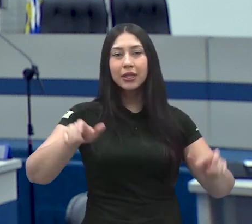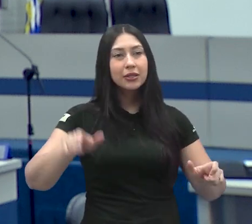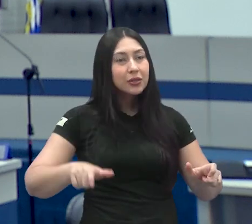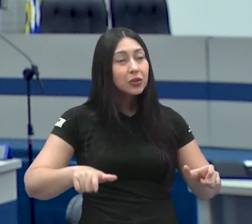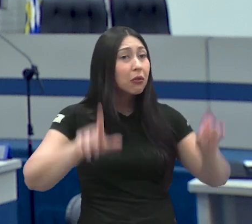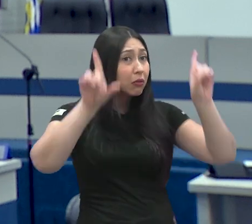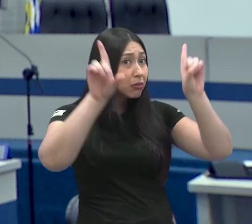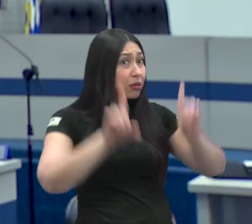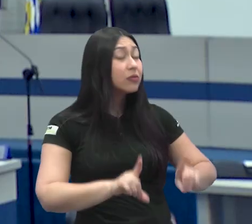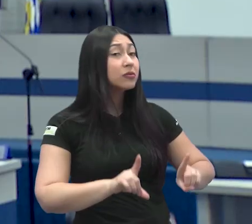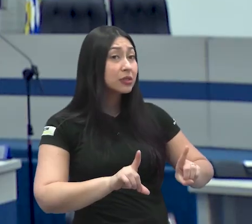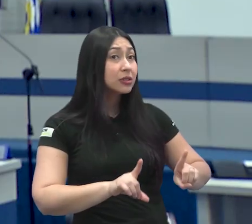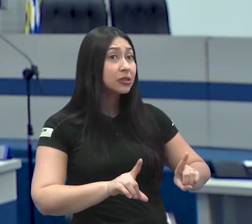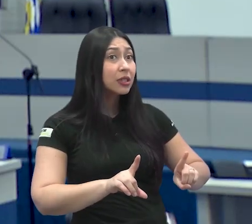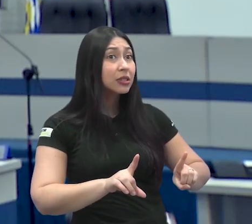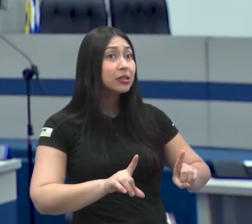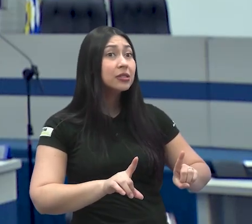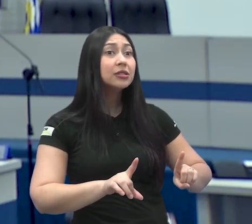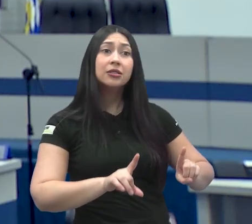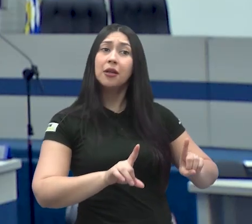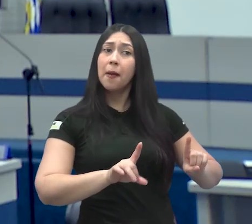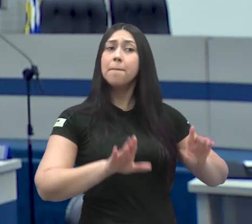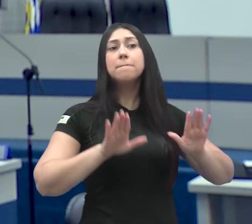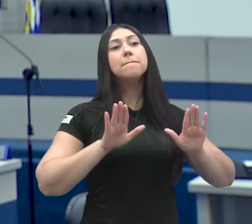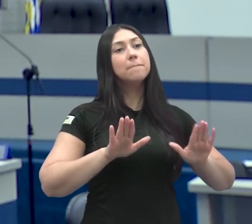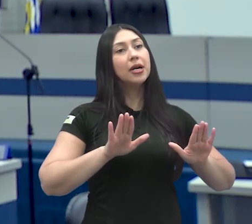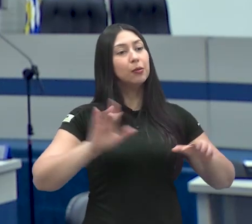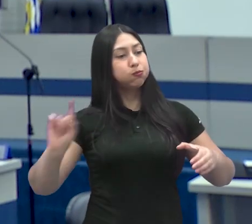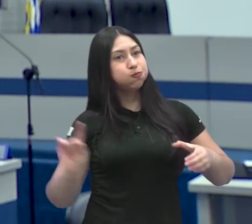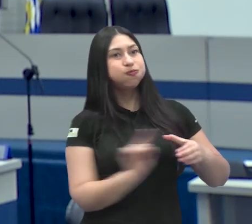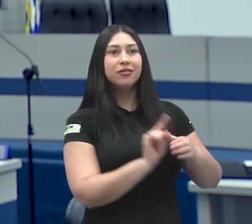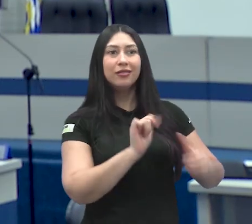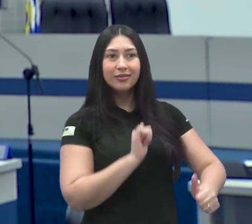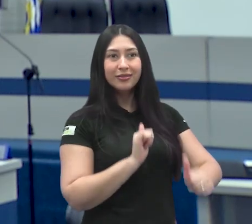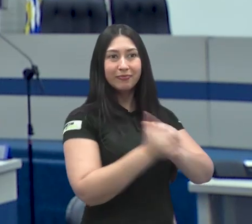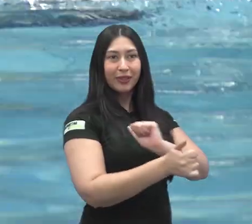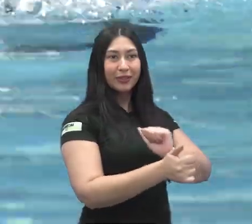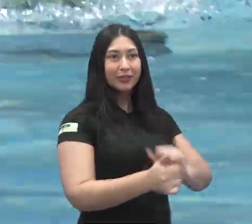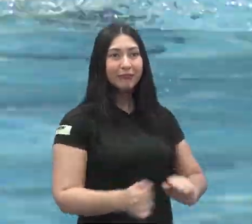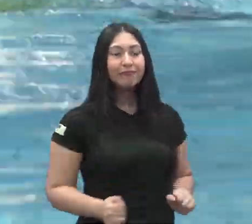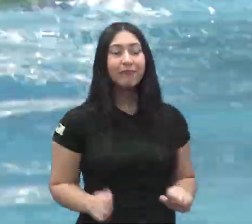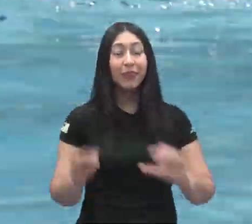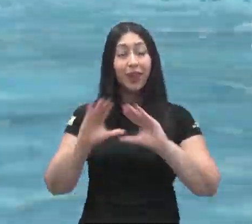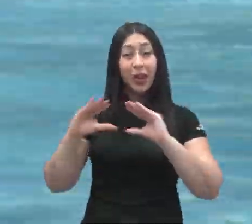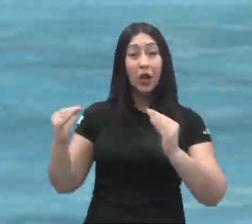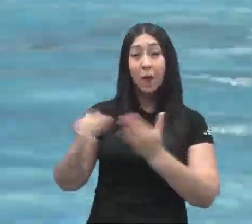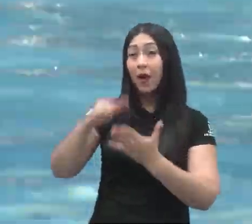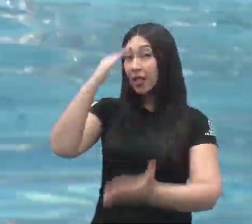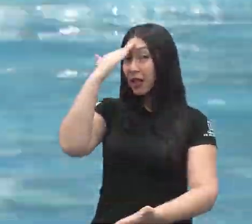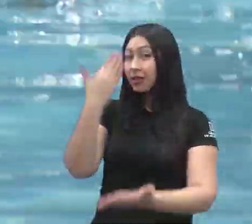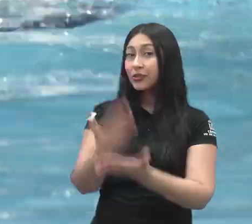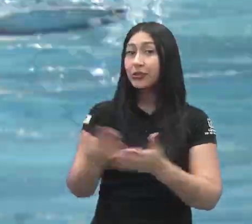têm alguma deficiência e se encontram verdadeiramente dentro dos esportes. A comissão acredita que